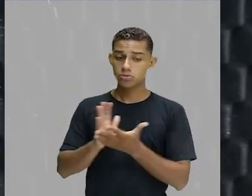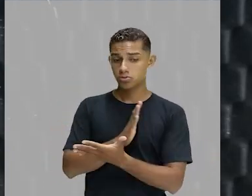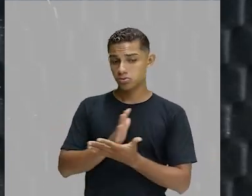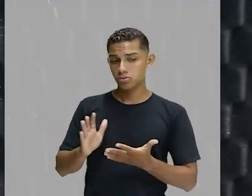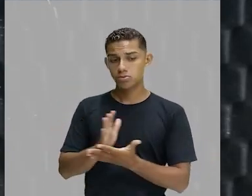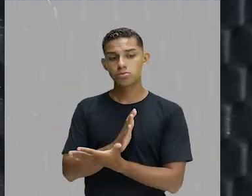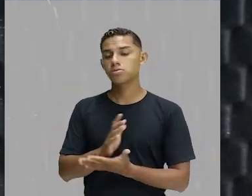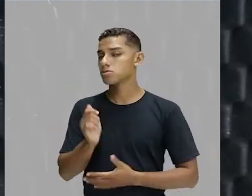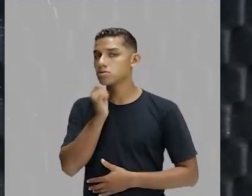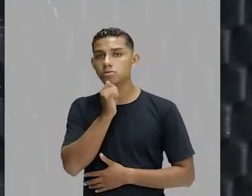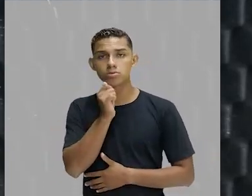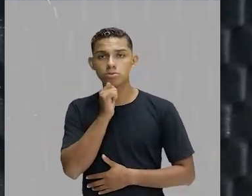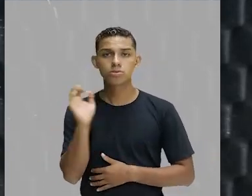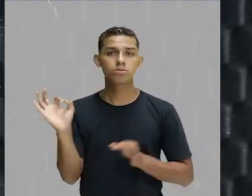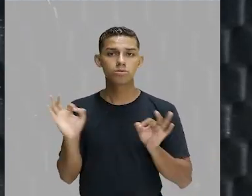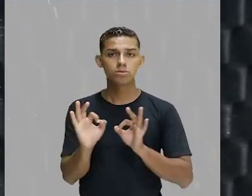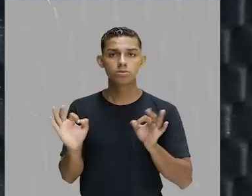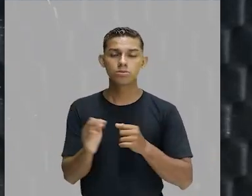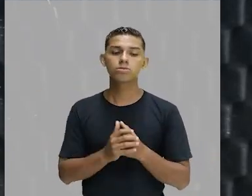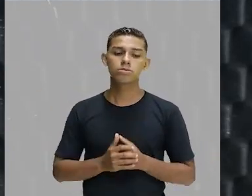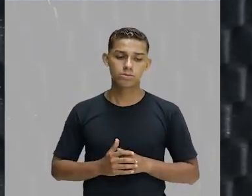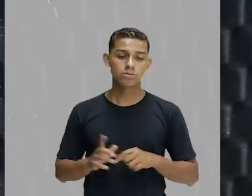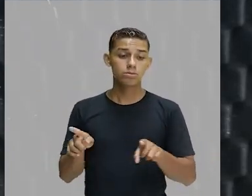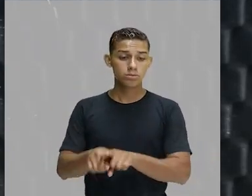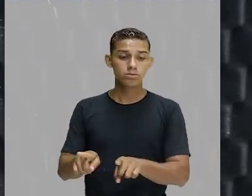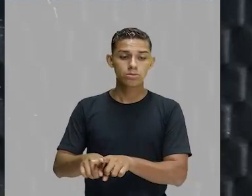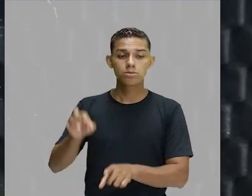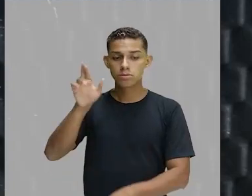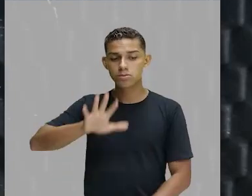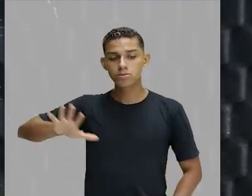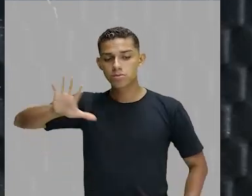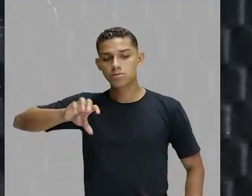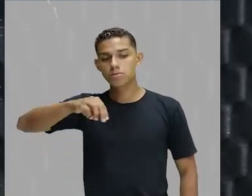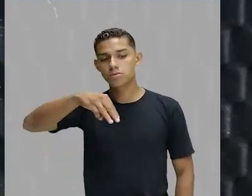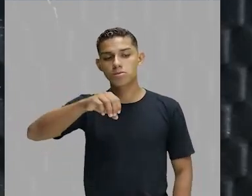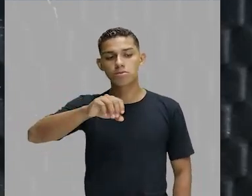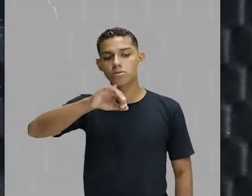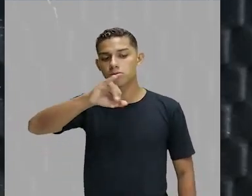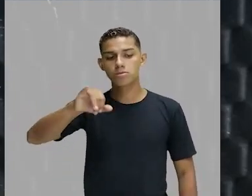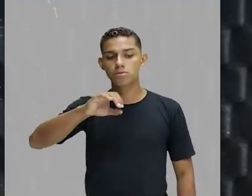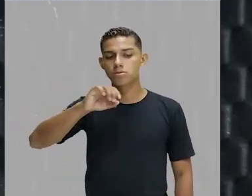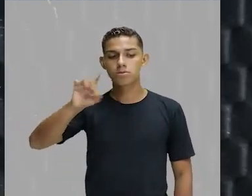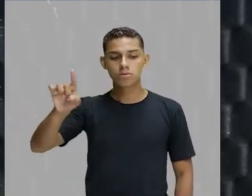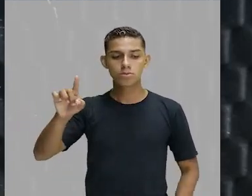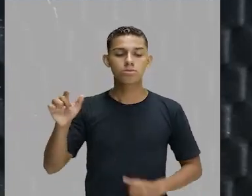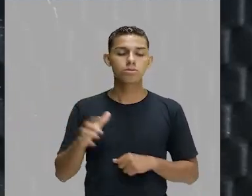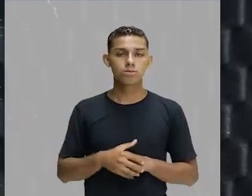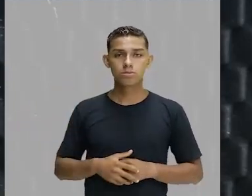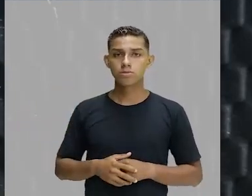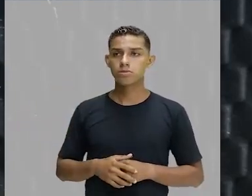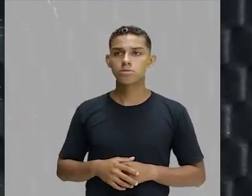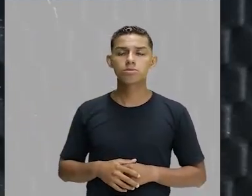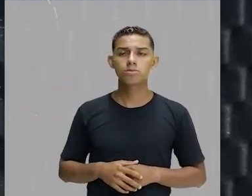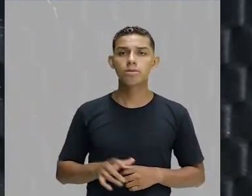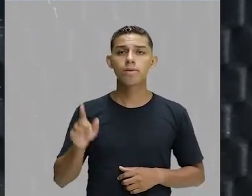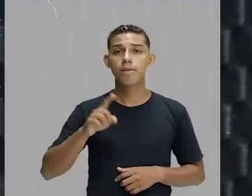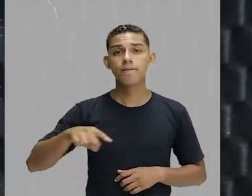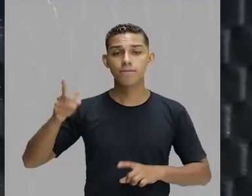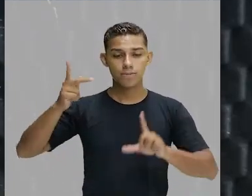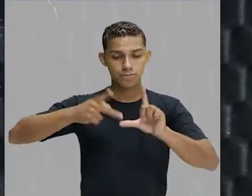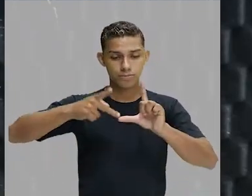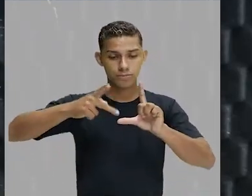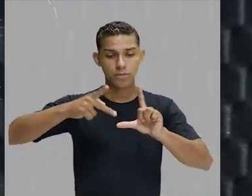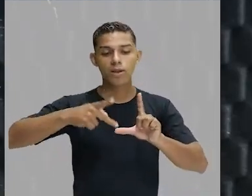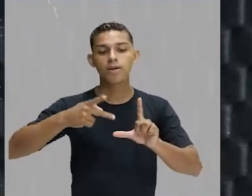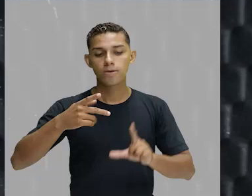ainda não retornaram. Também na região do Mojó. Ai, professora, nunca ouvi falar desse nome. Quem é do Paço do Lumiar sabe